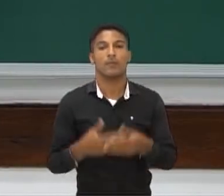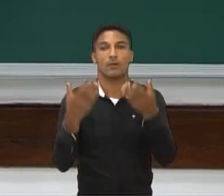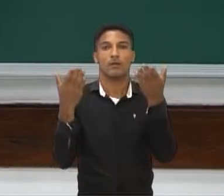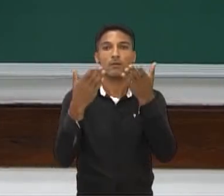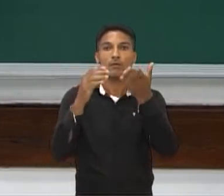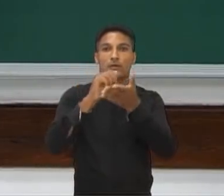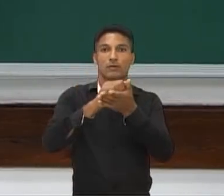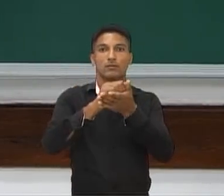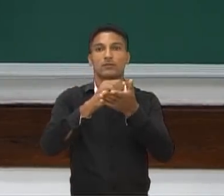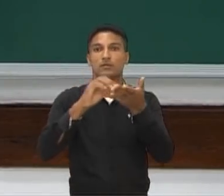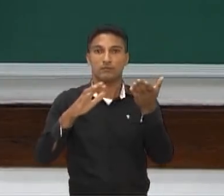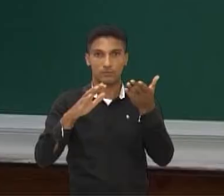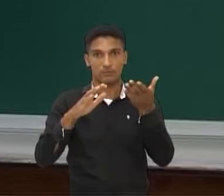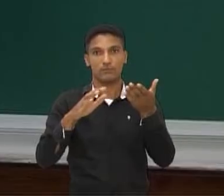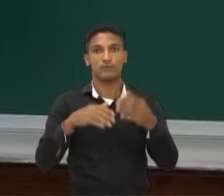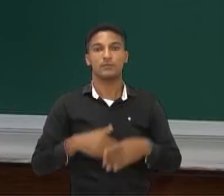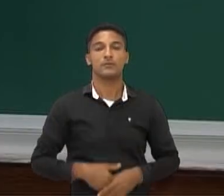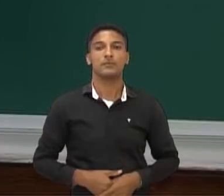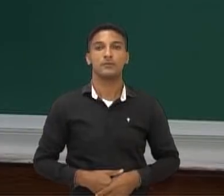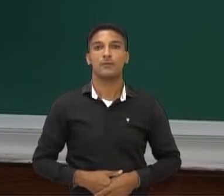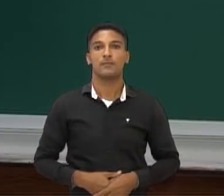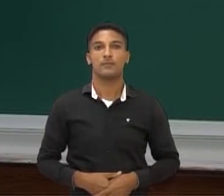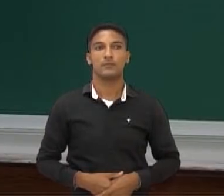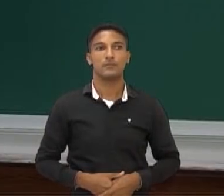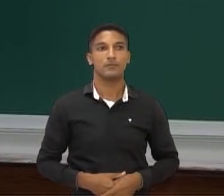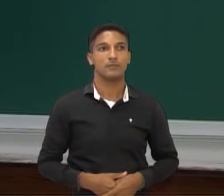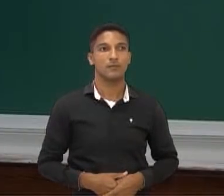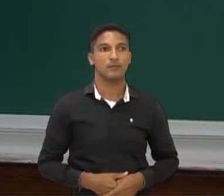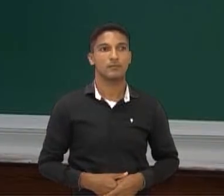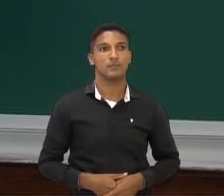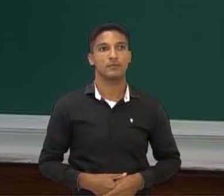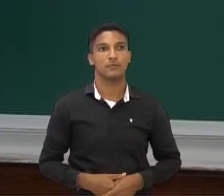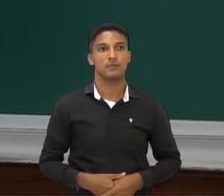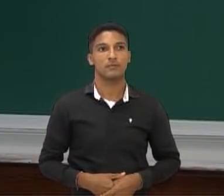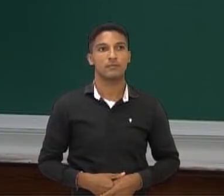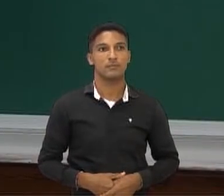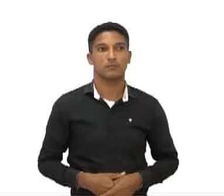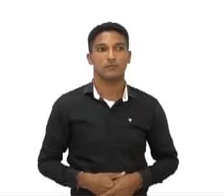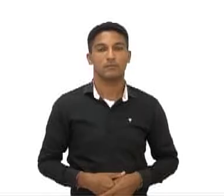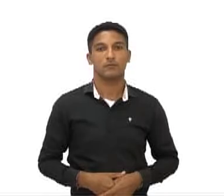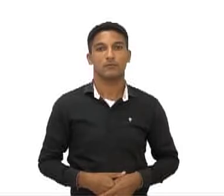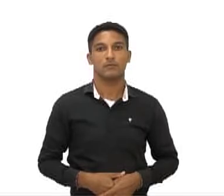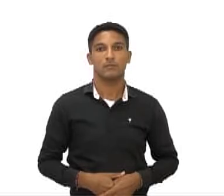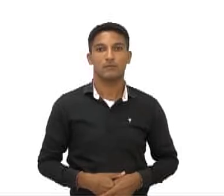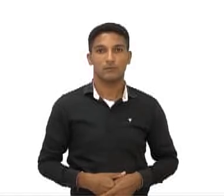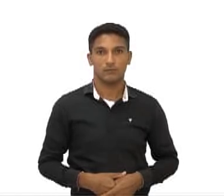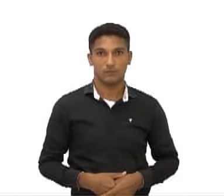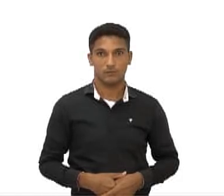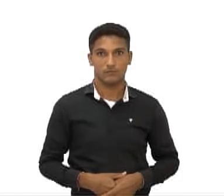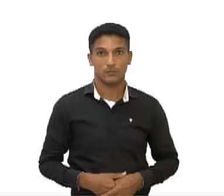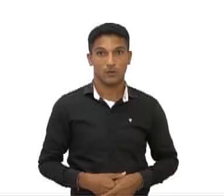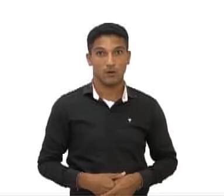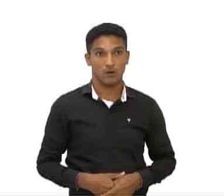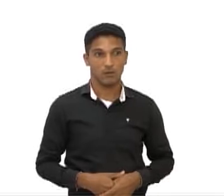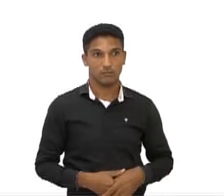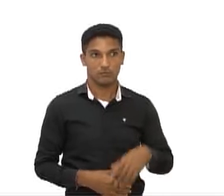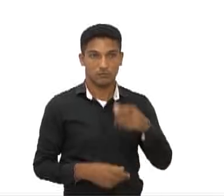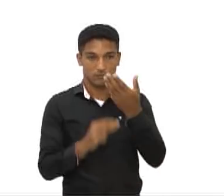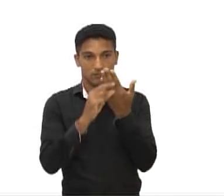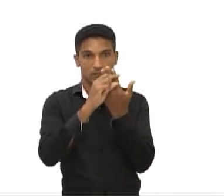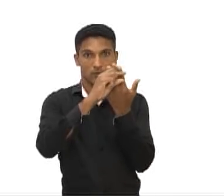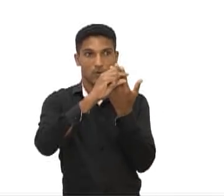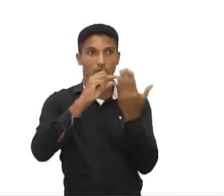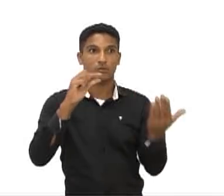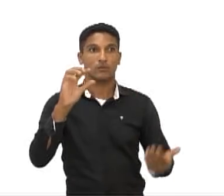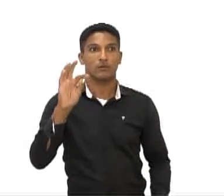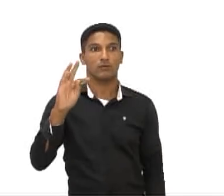aos senhores e senhoritas um exercício. Ele fala o seguinte nesse exercício, ele fala assim, Thomson propôs um modelo atômico